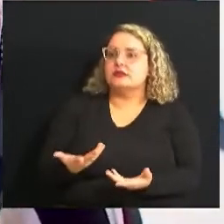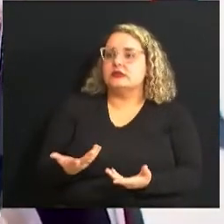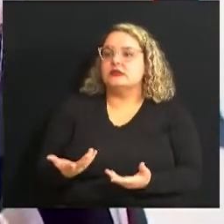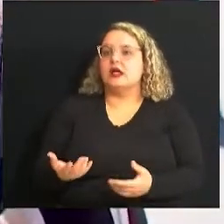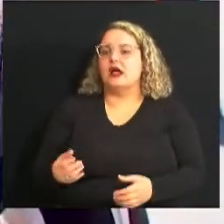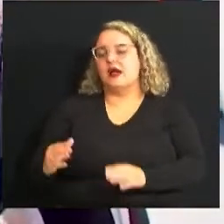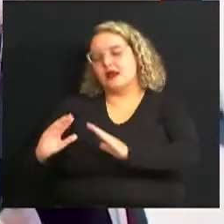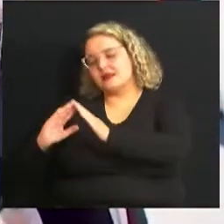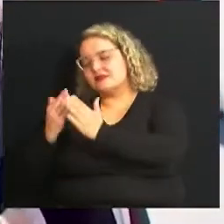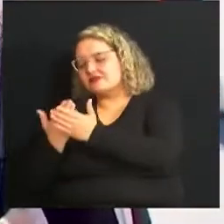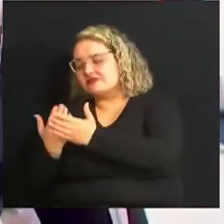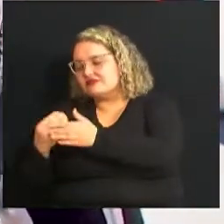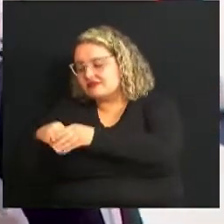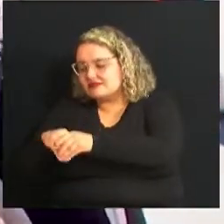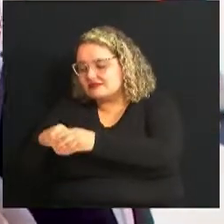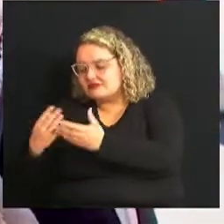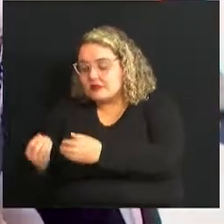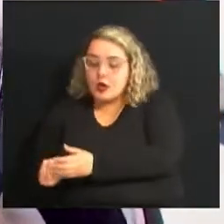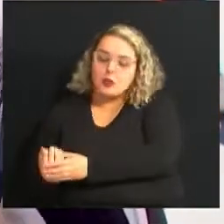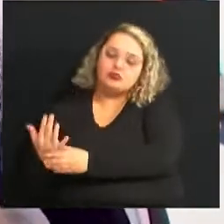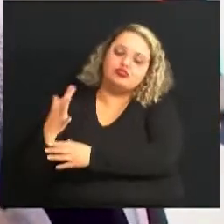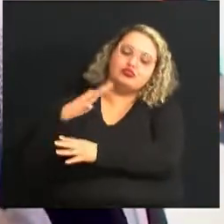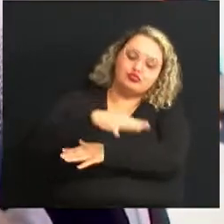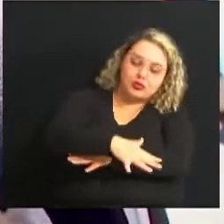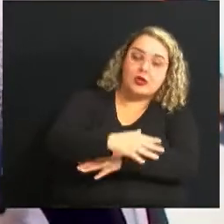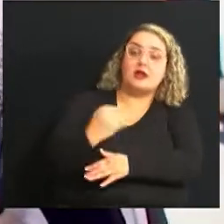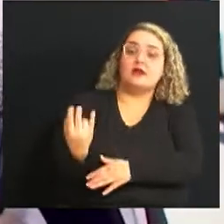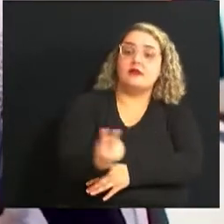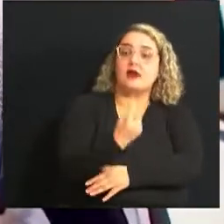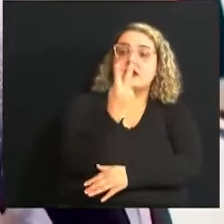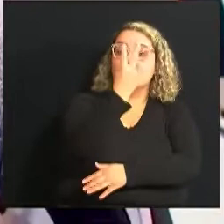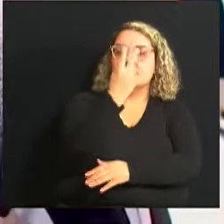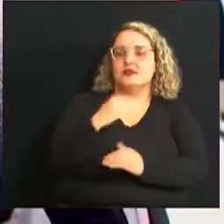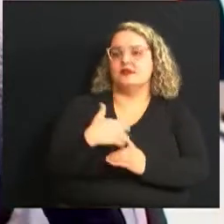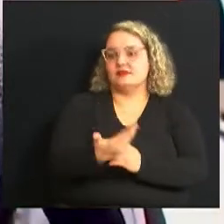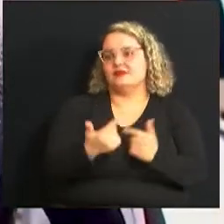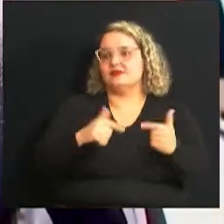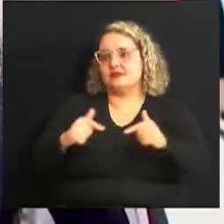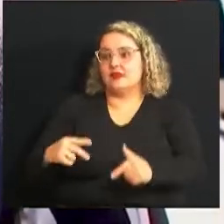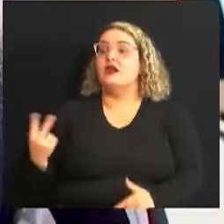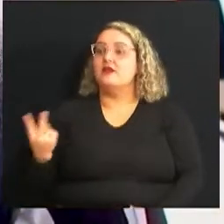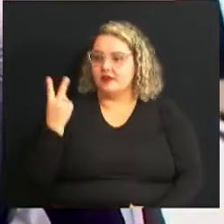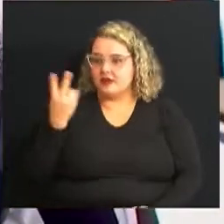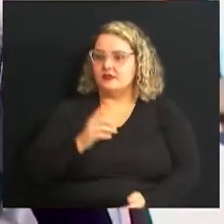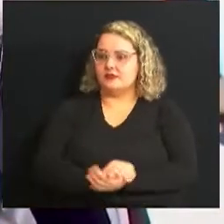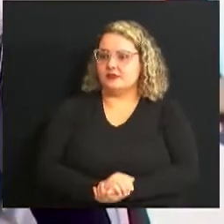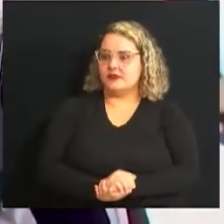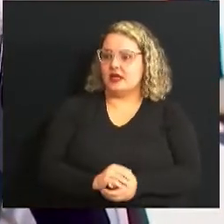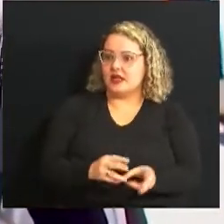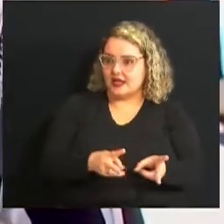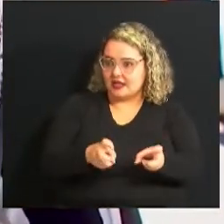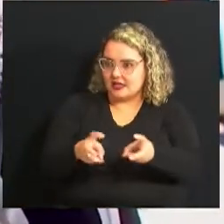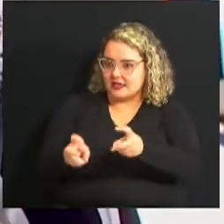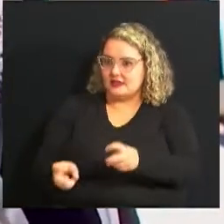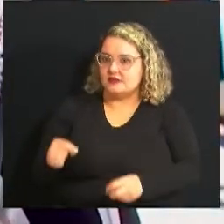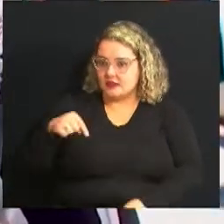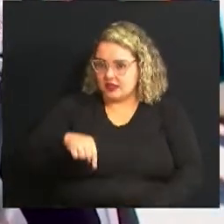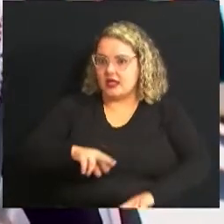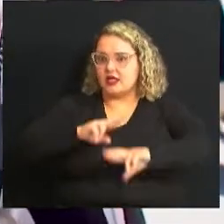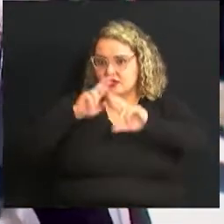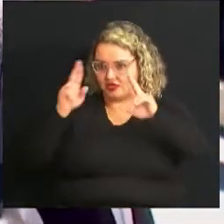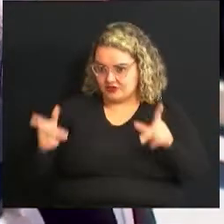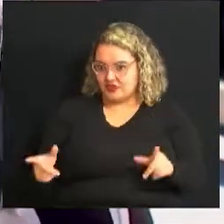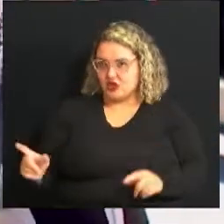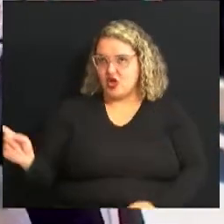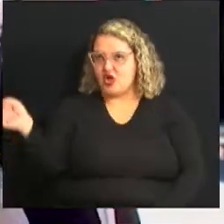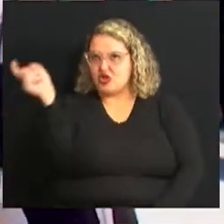da escola e valorizar o espaço externo. Muito importante para eles valorizarem isso. Eles percebem aqui nitidamente a diferença de uma